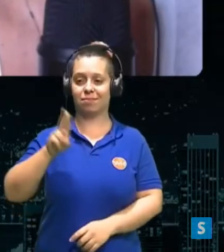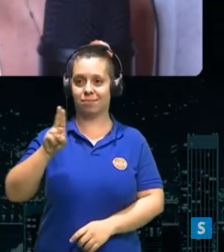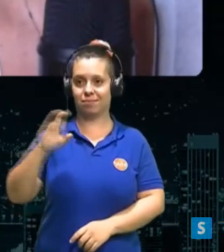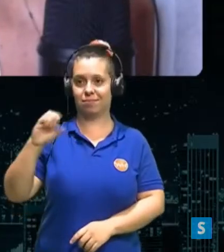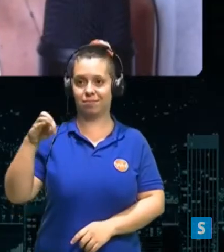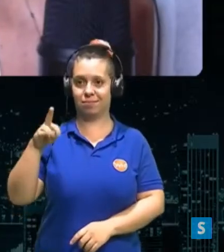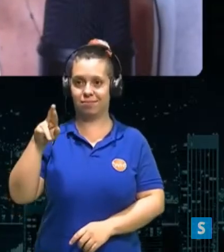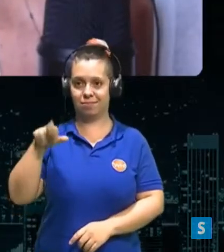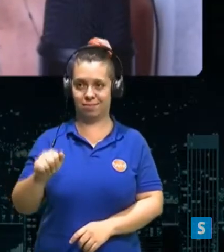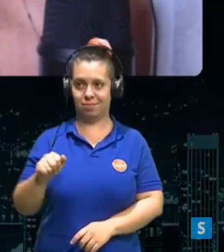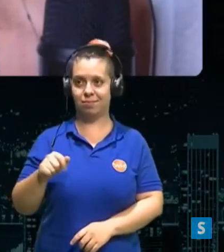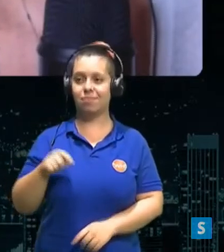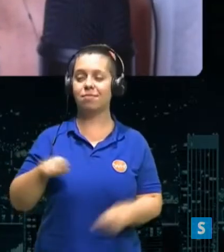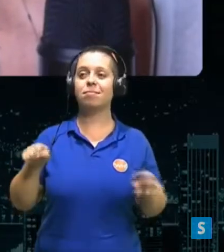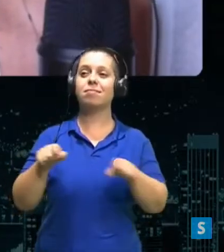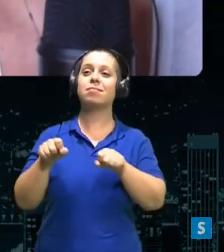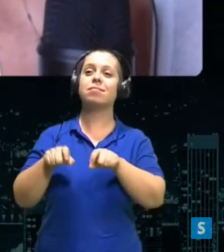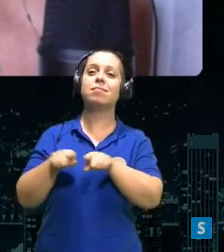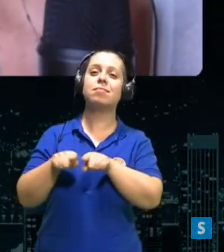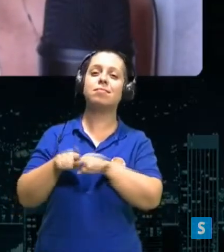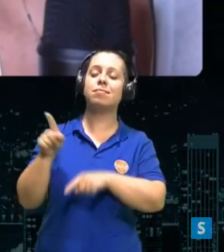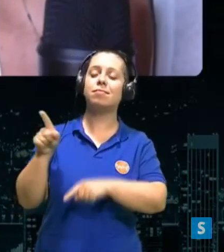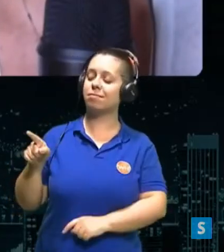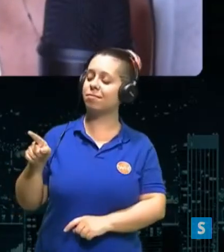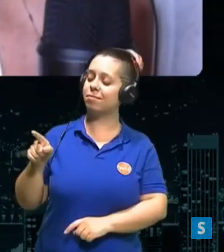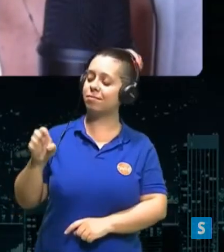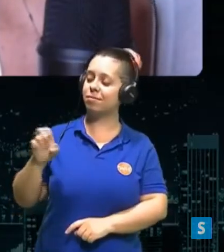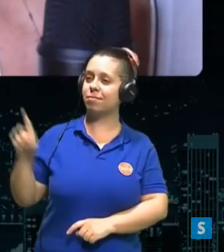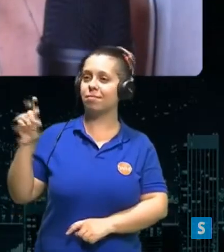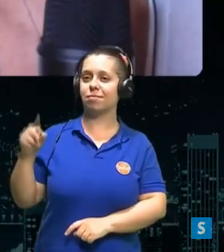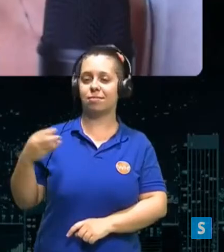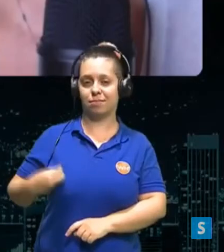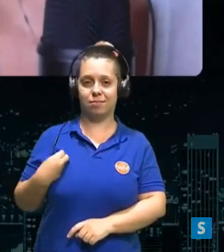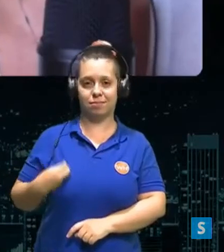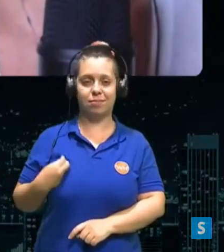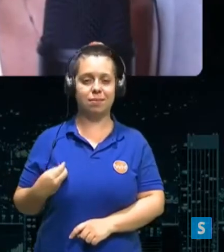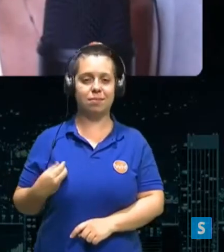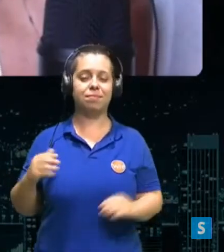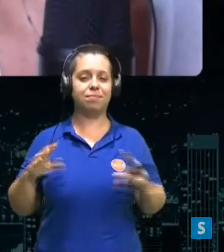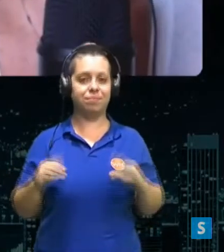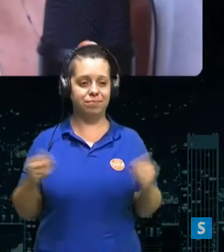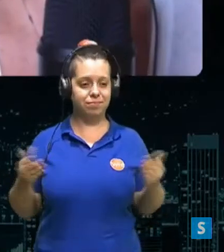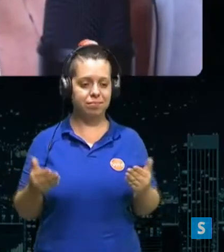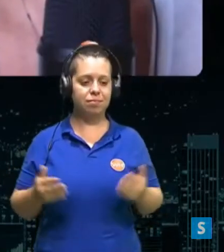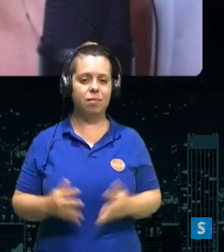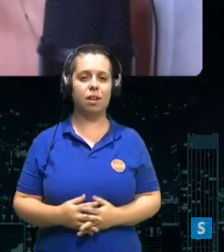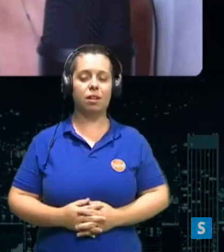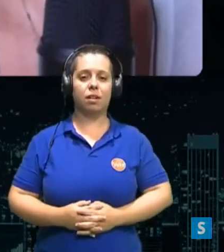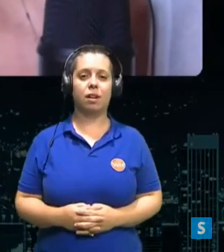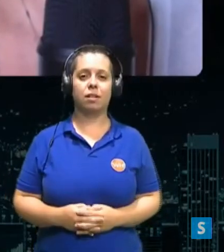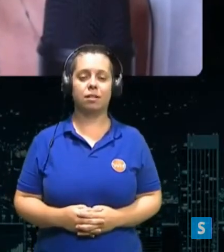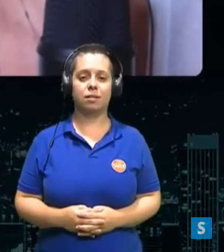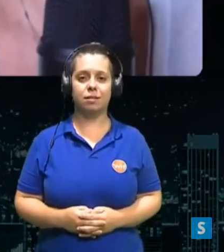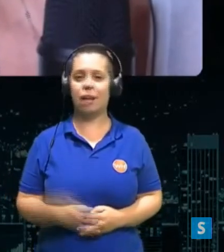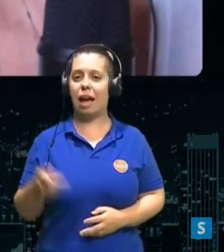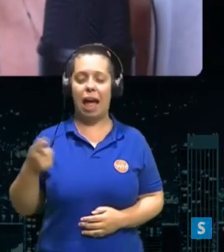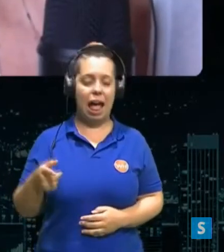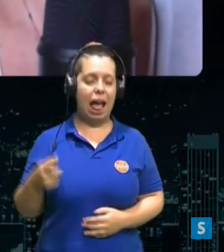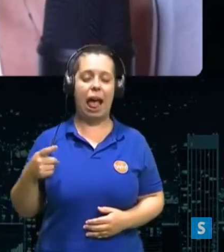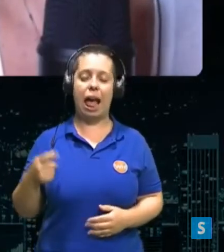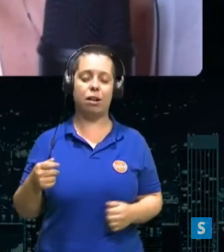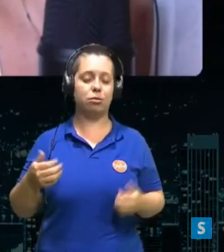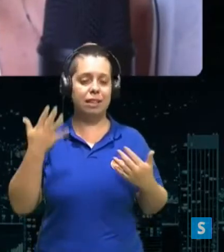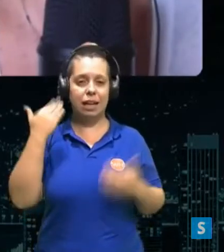que tá aqui conosco hoje a noite um ativista muito influente e 1 celebridade um